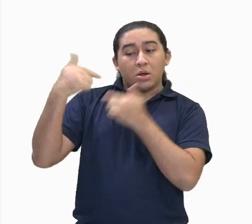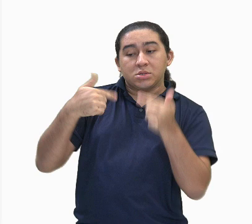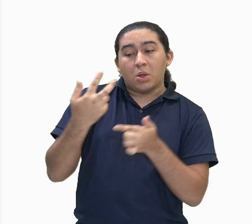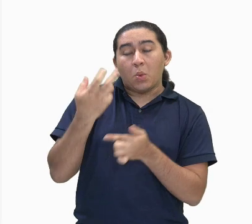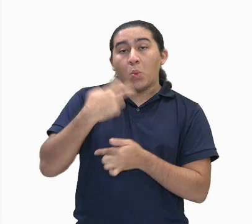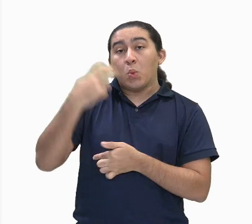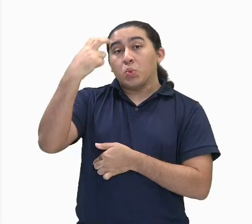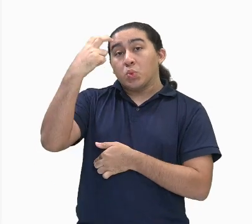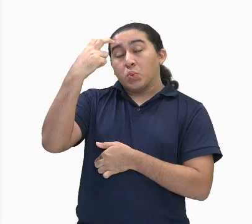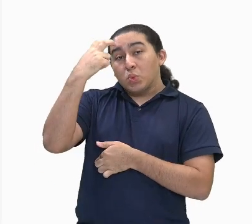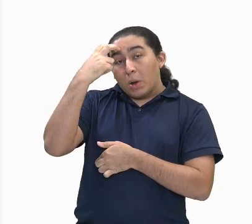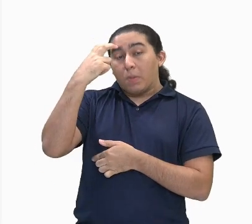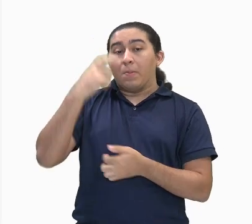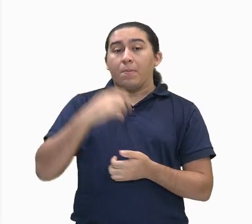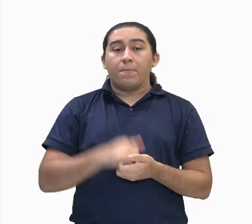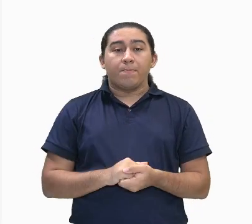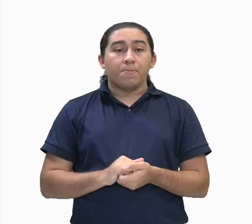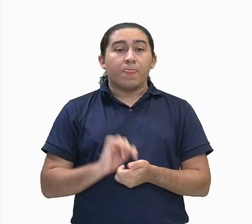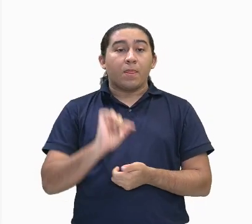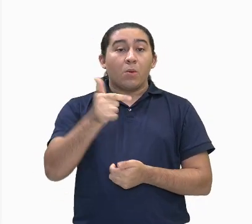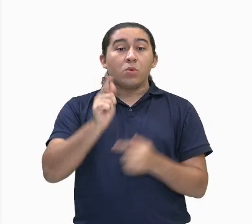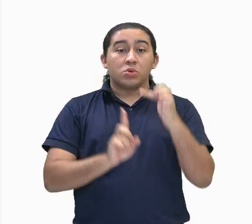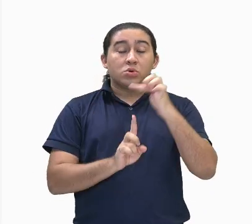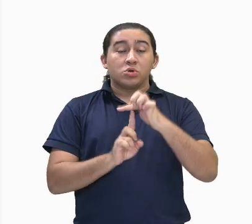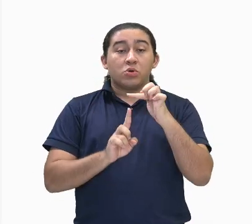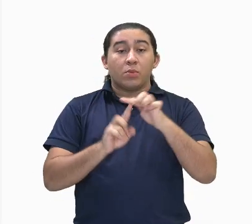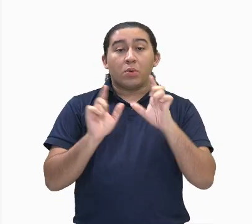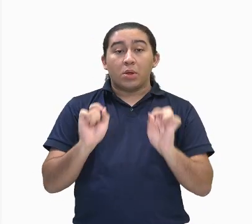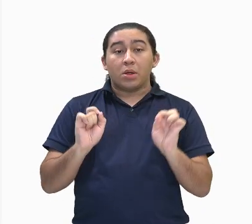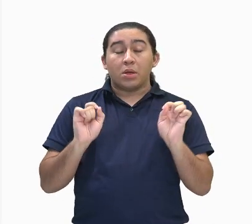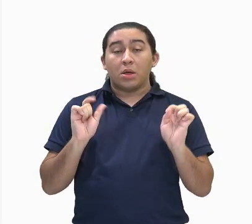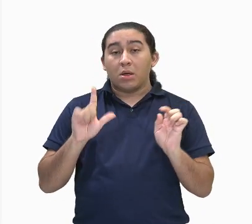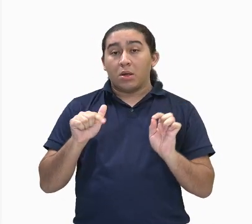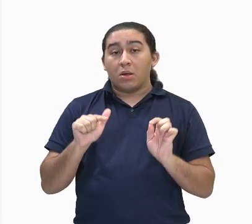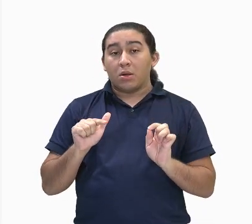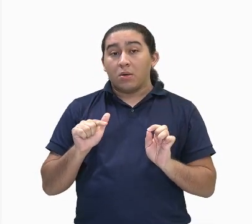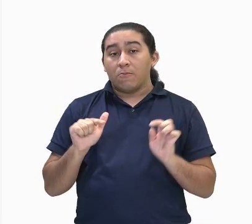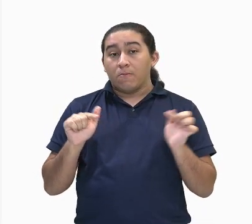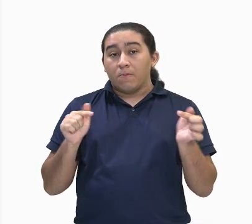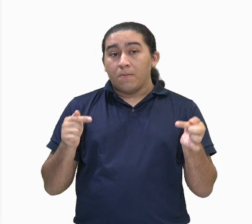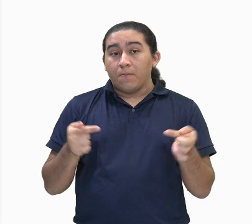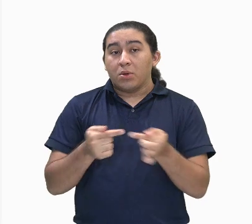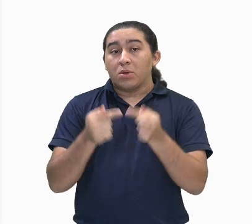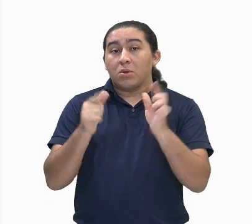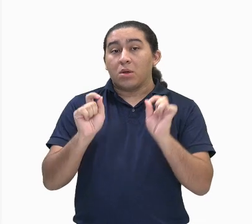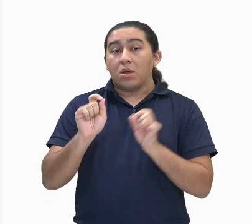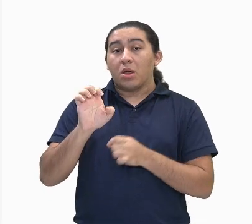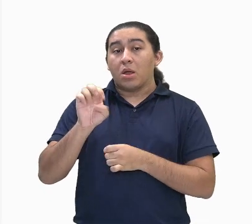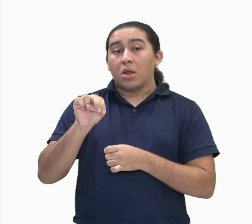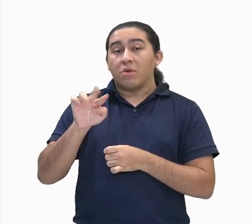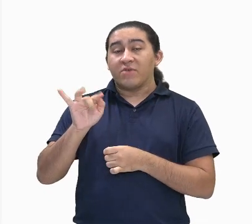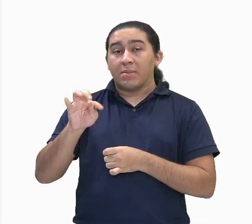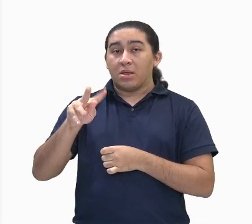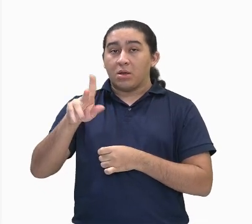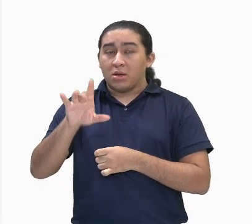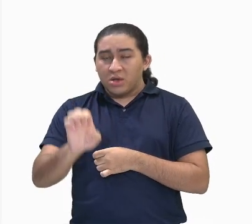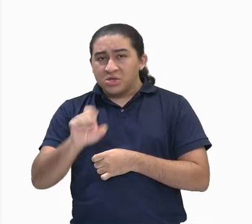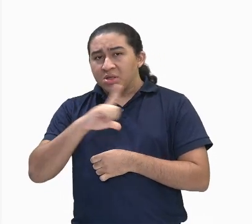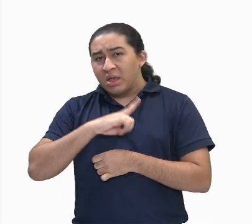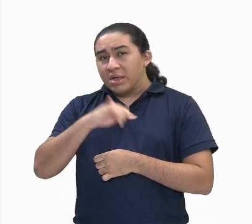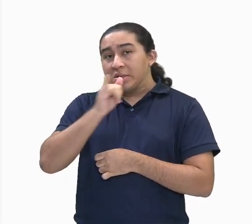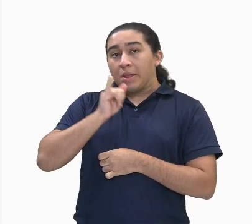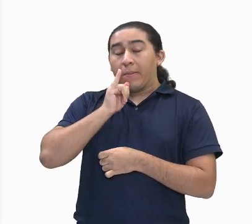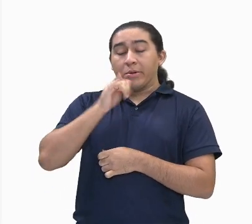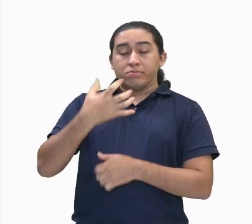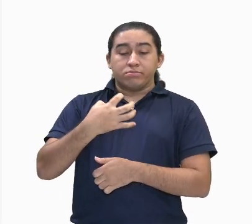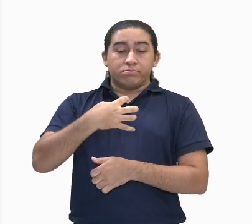de celebração são as celebrações que envolvem a enfermidade. Um momento muito delicado da